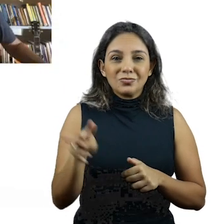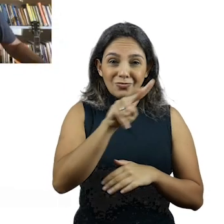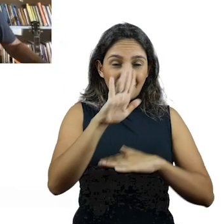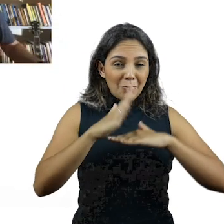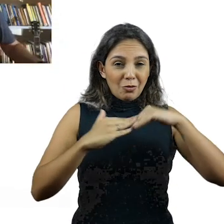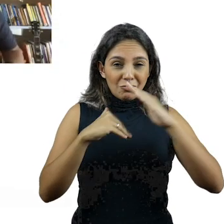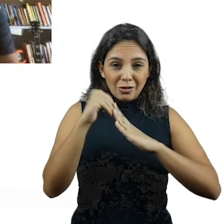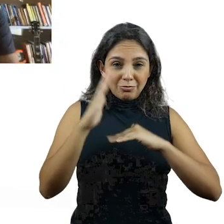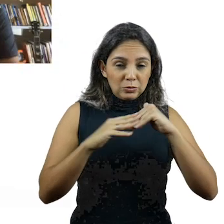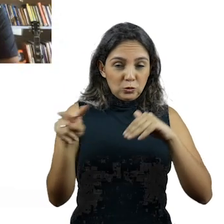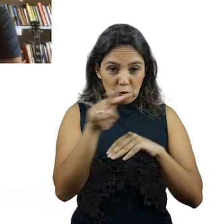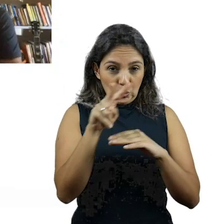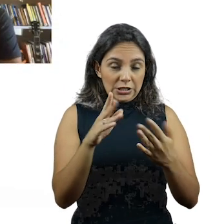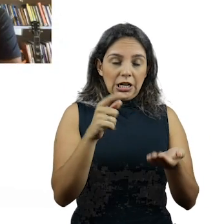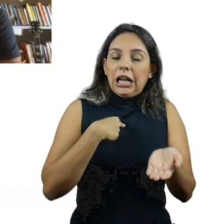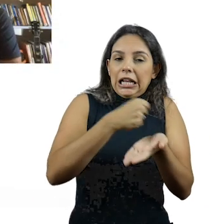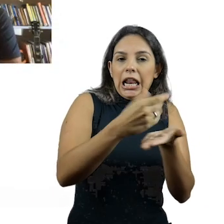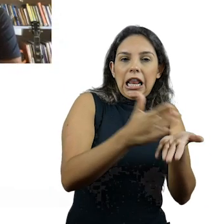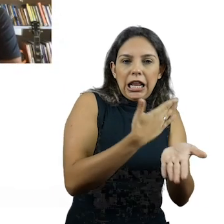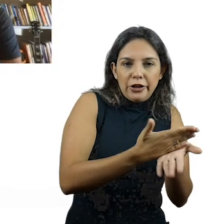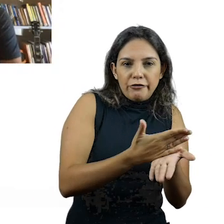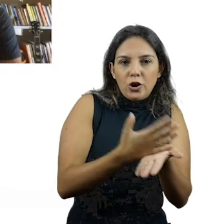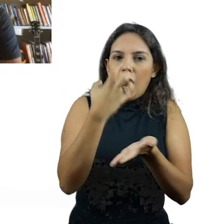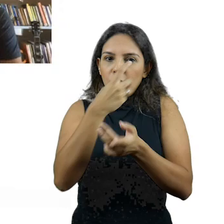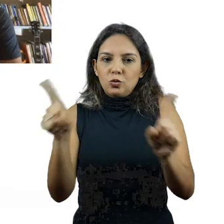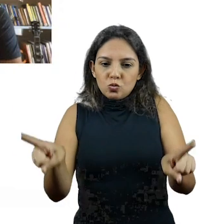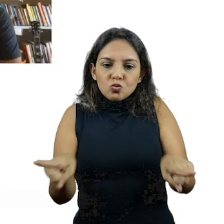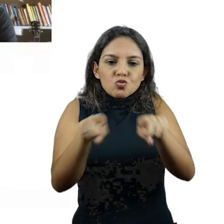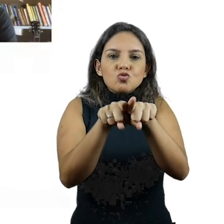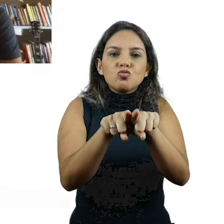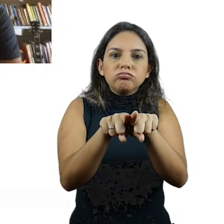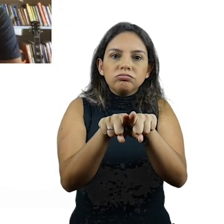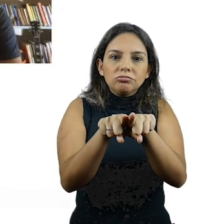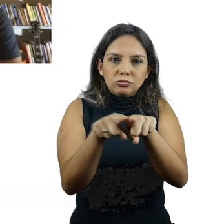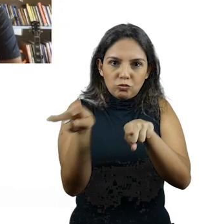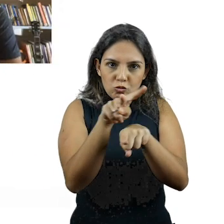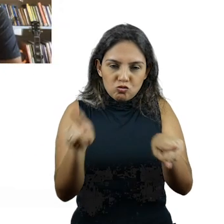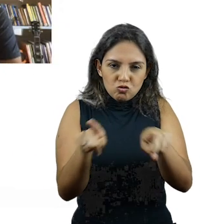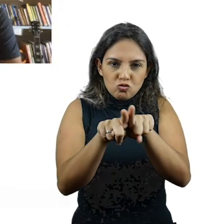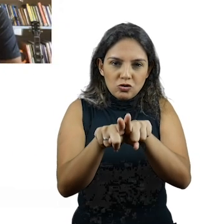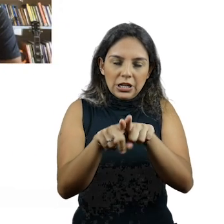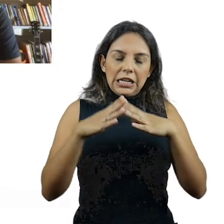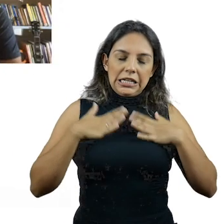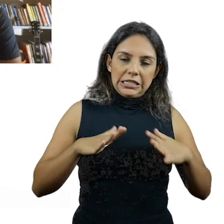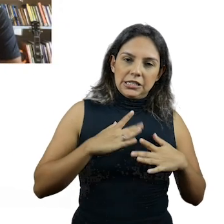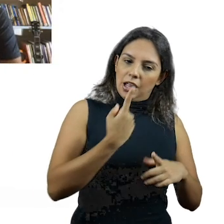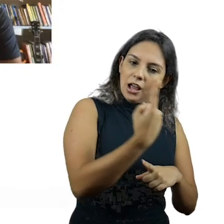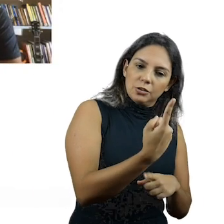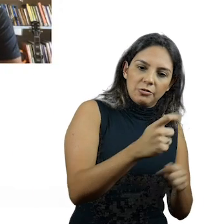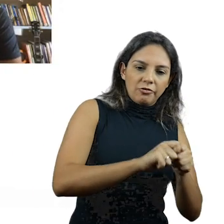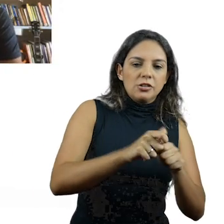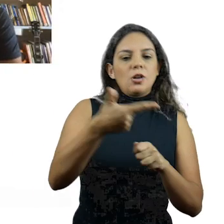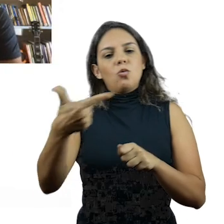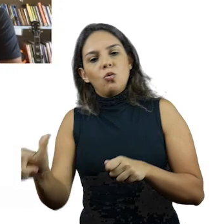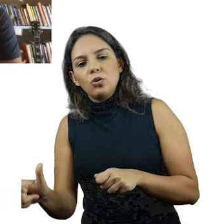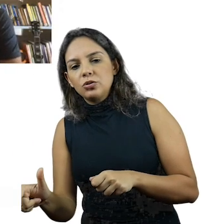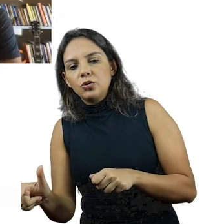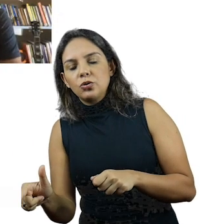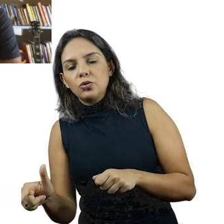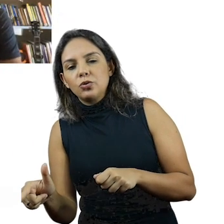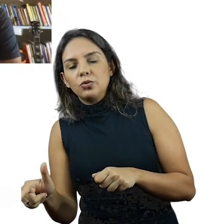realmente elas caminham juntas, assim. Eu descanso de uma fazendo a outra, eu